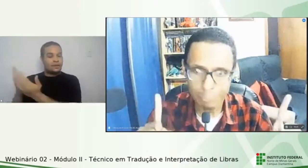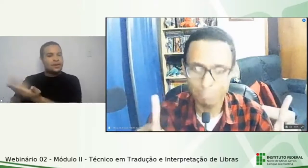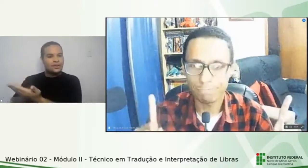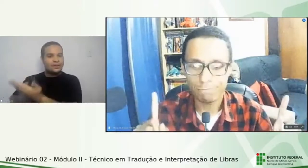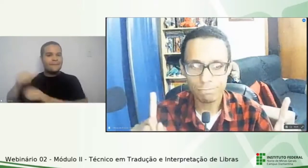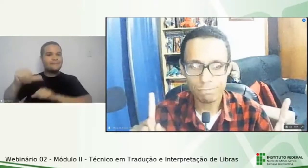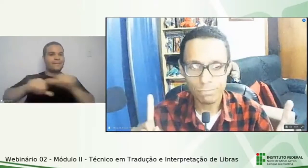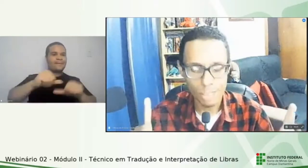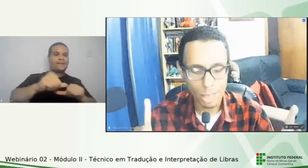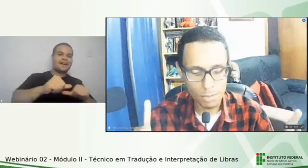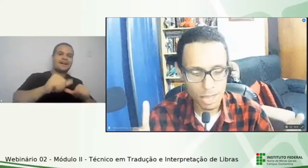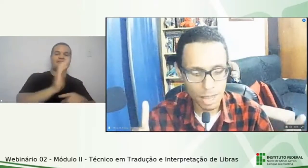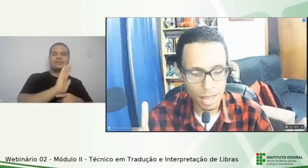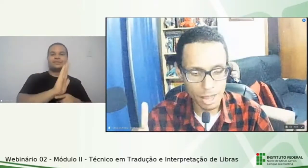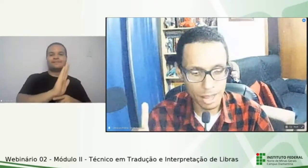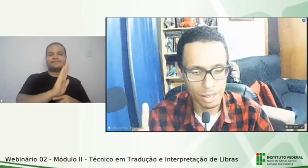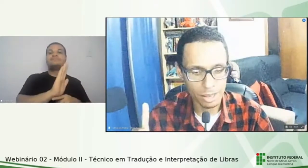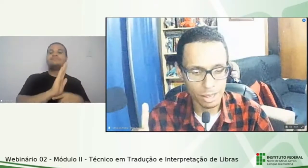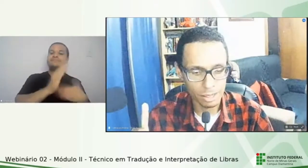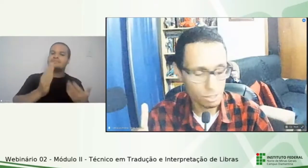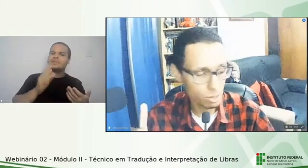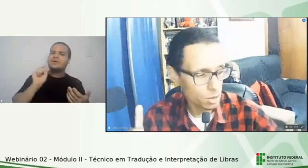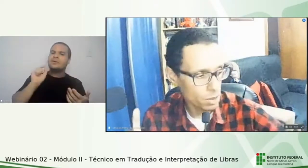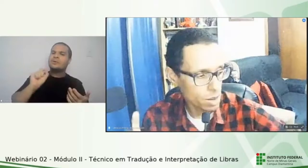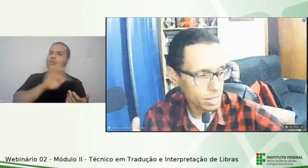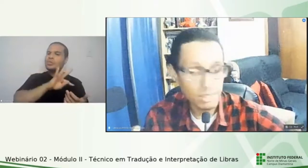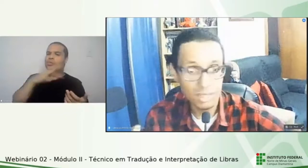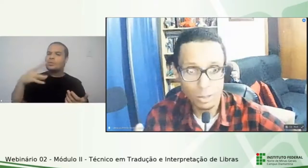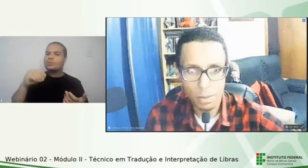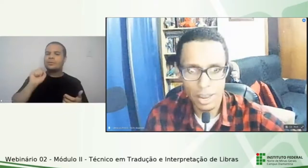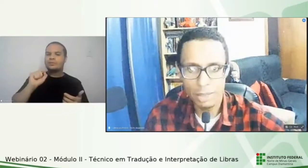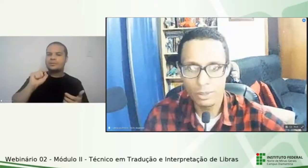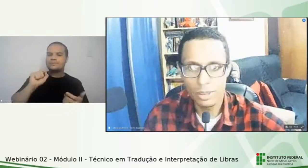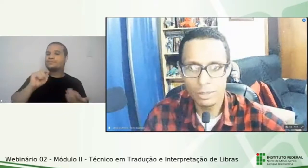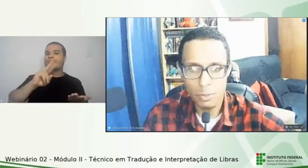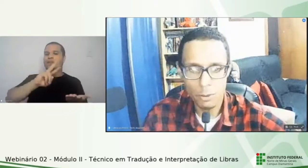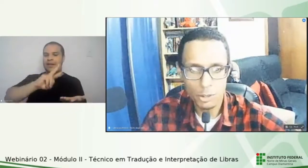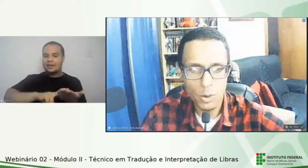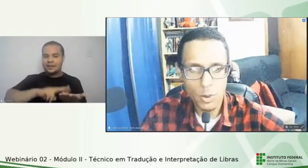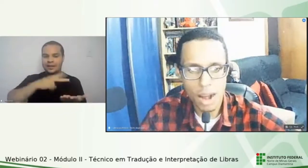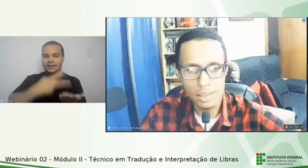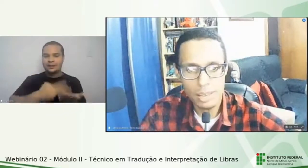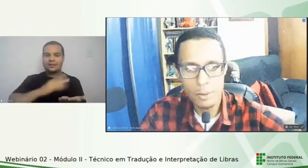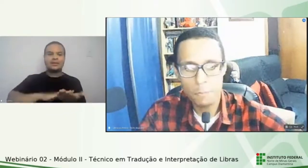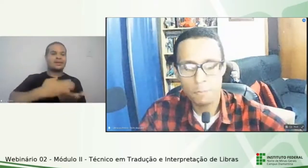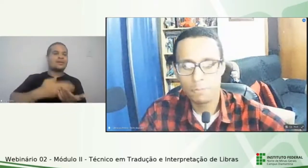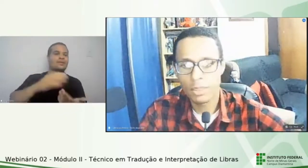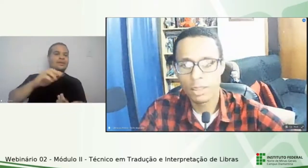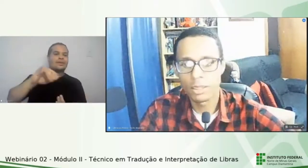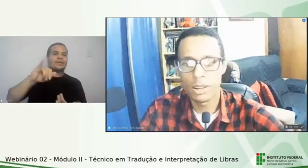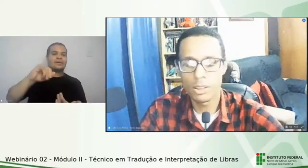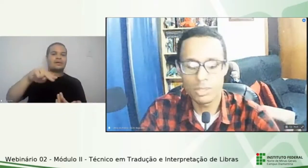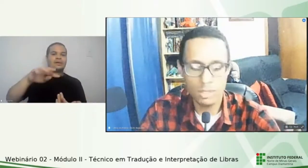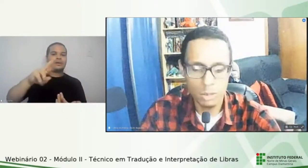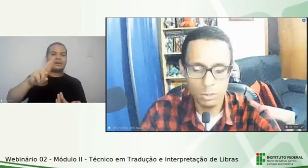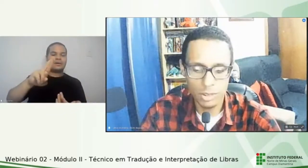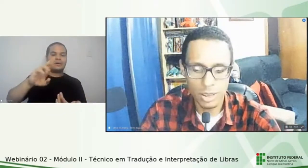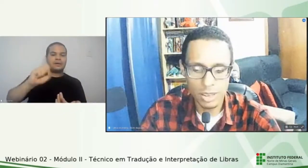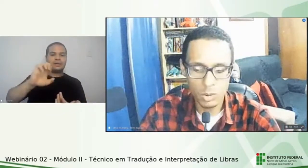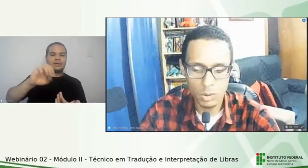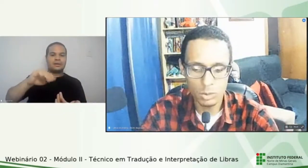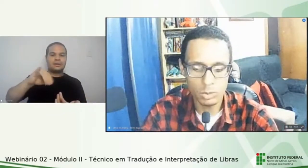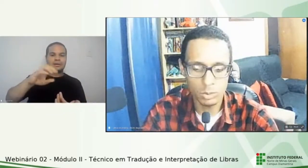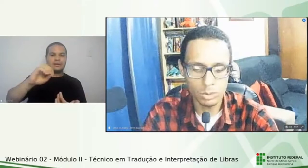Porém... Em minha. Estou agora, né? Está no prelo. Eu e o professor Warley, nós estamos